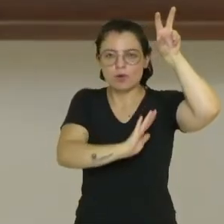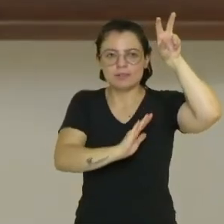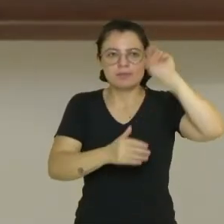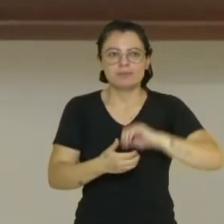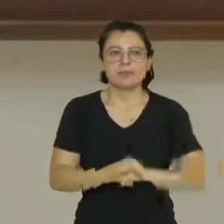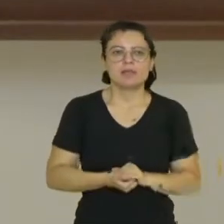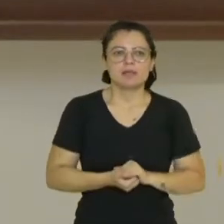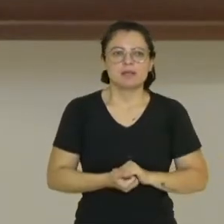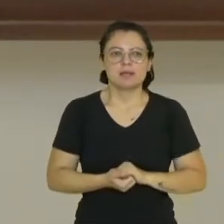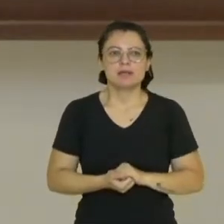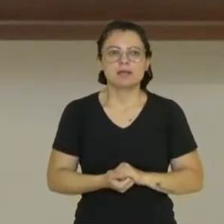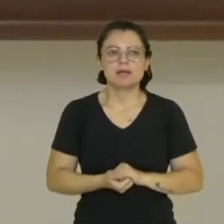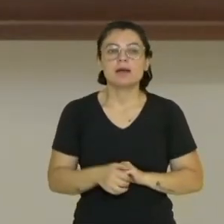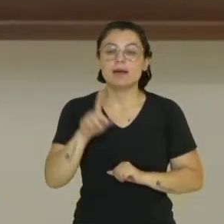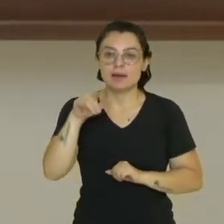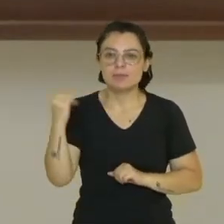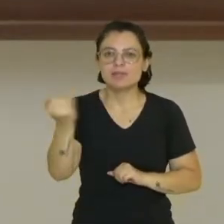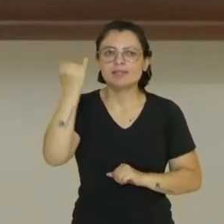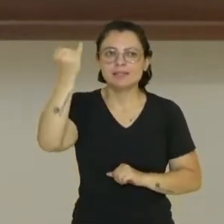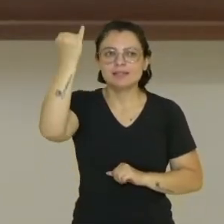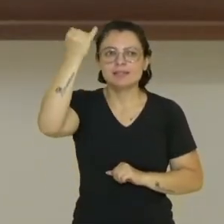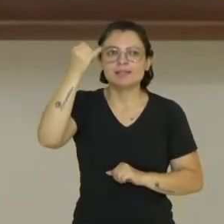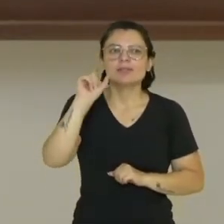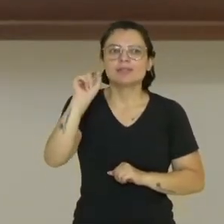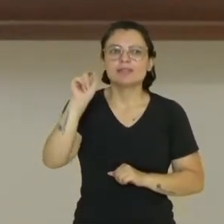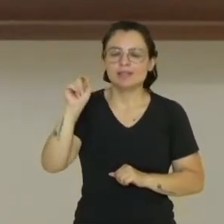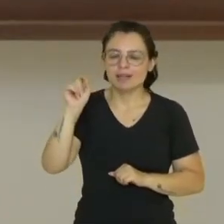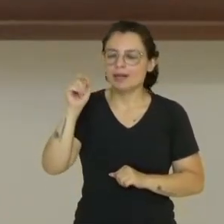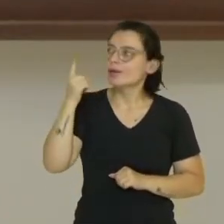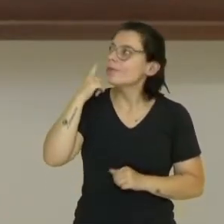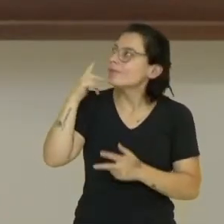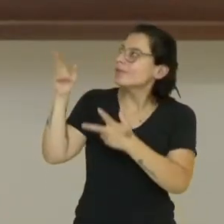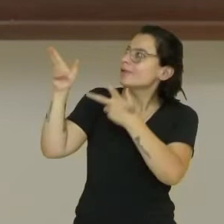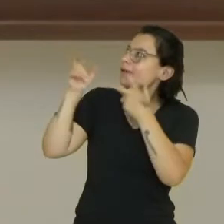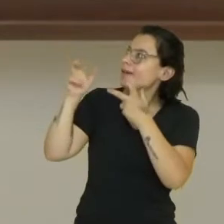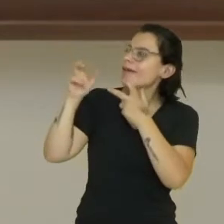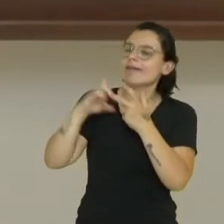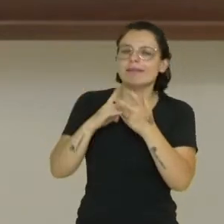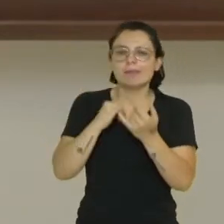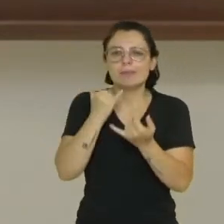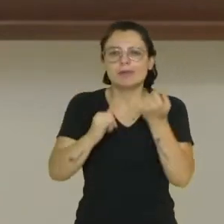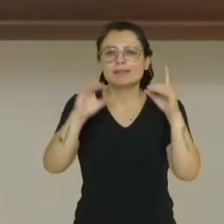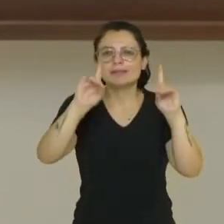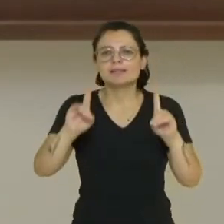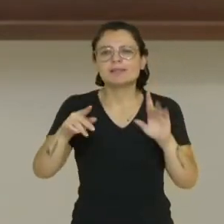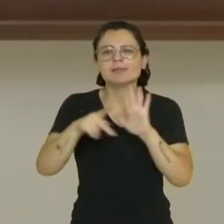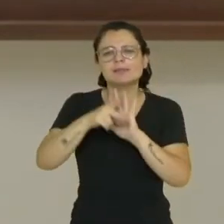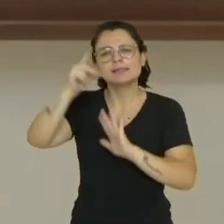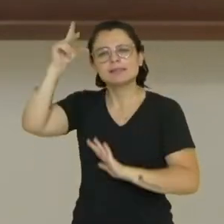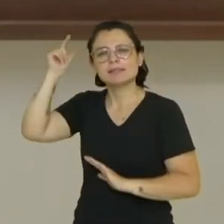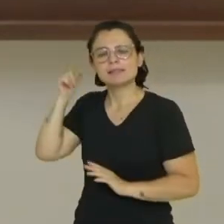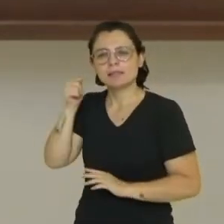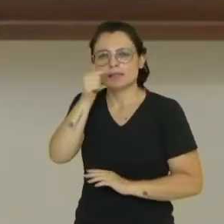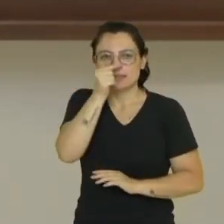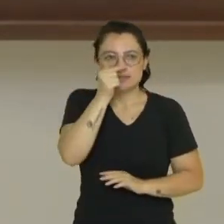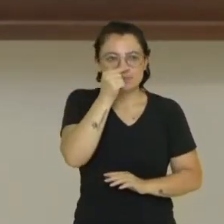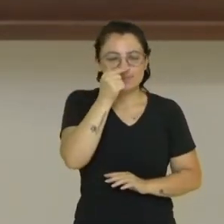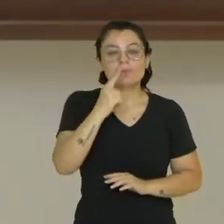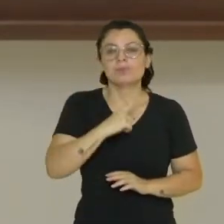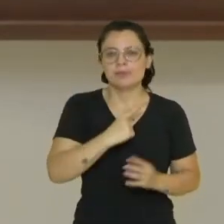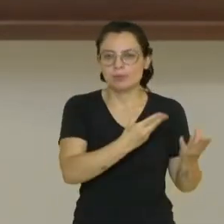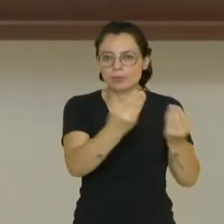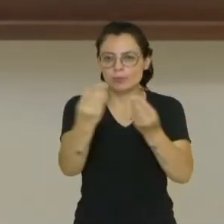gente observar que há semelhança até com deuses da Grécia Antiga, né? Também eram